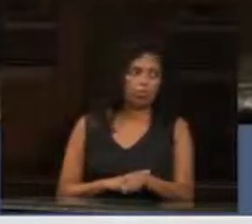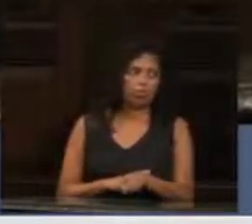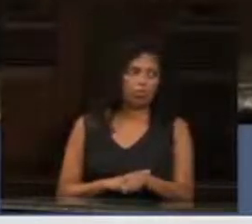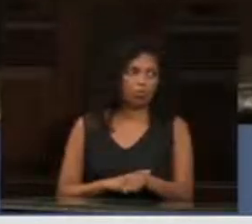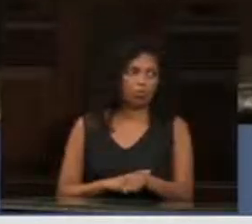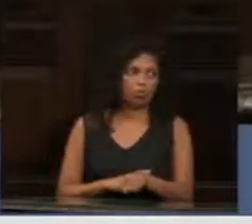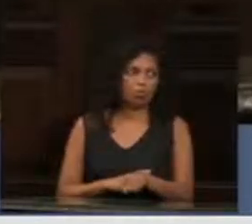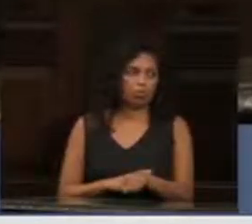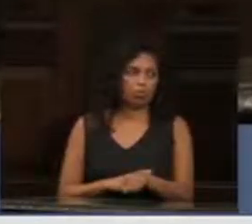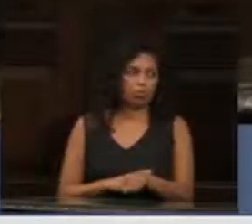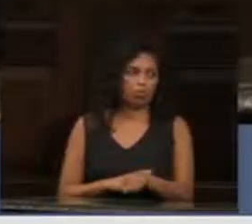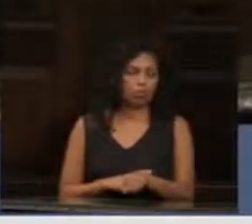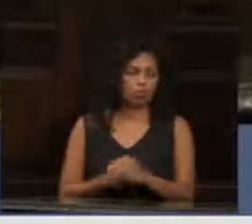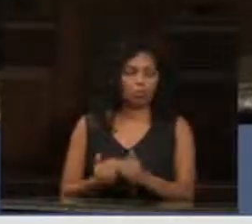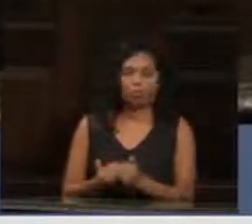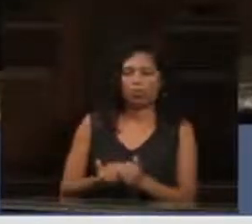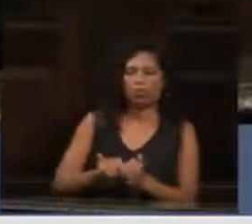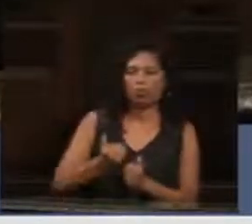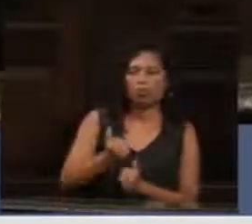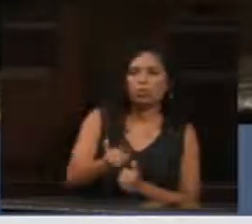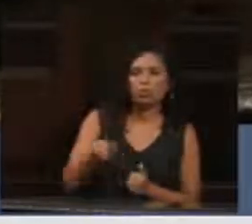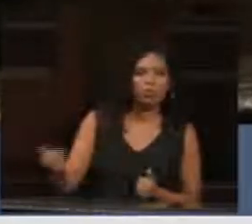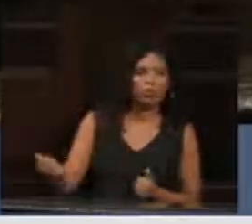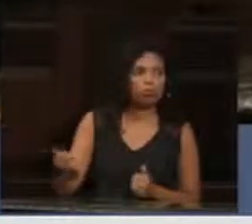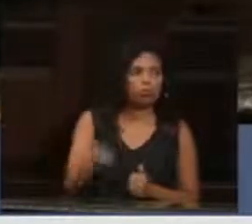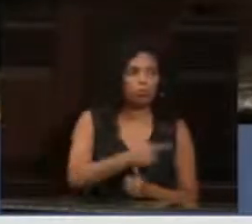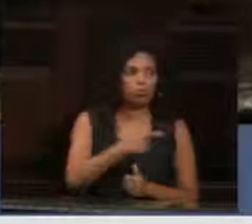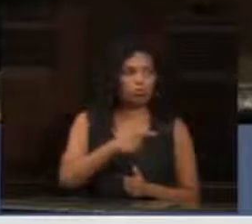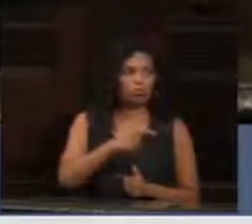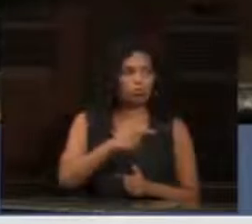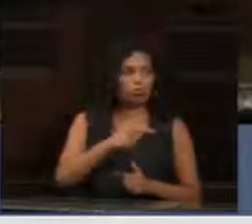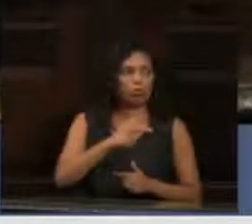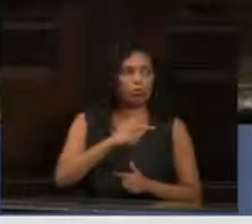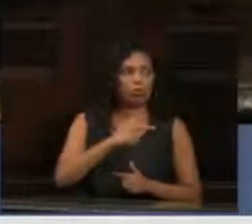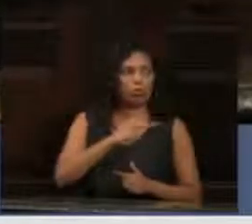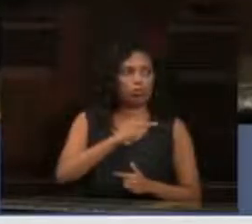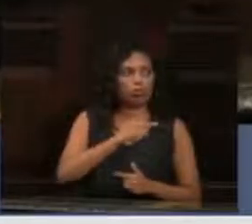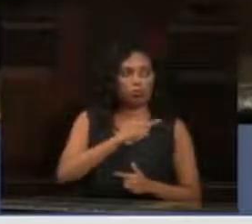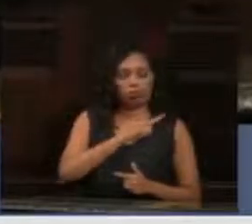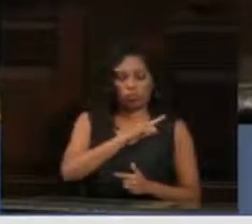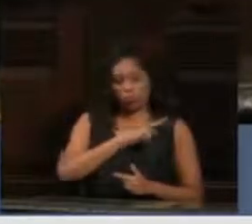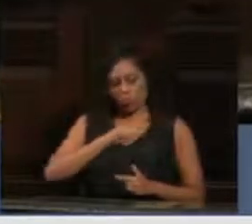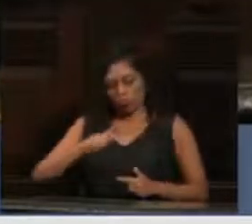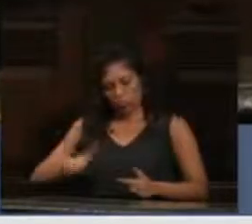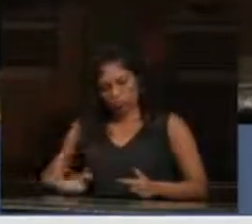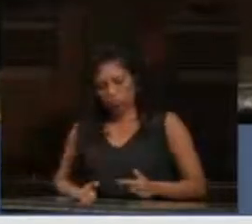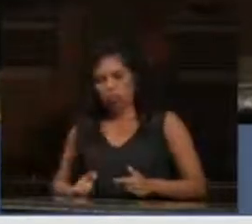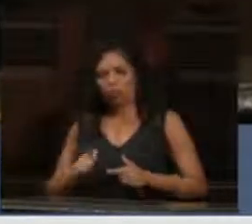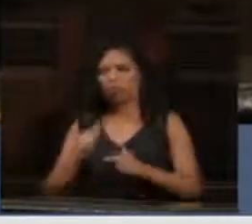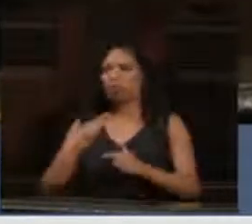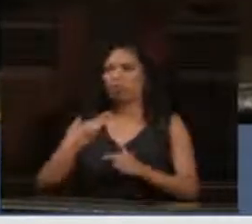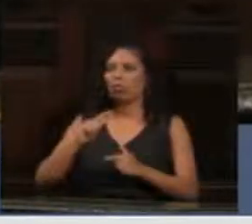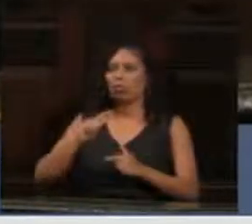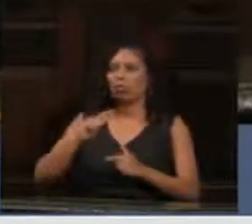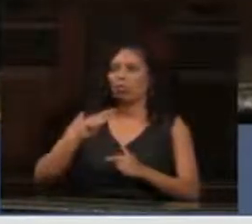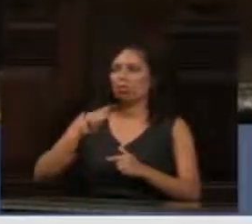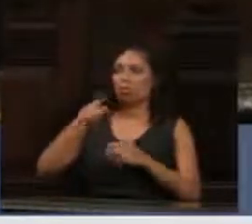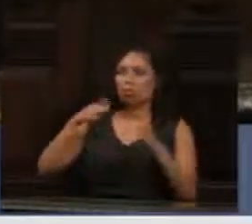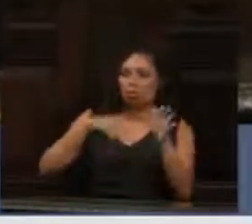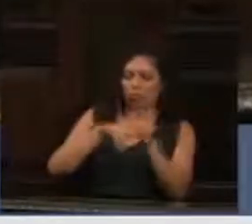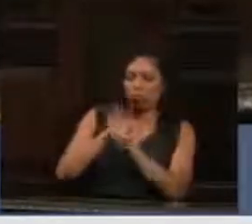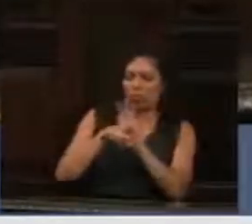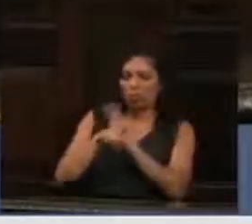a implantação do novo modelo de governança da região metropolitana, com a implantação do